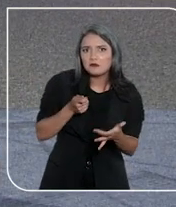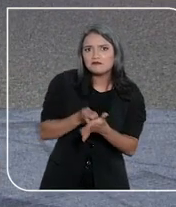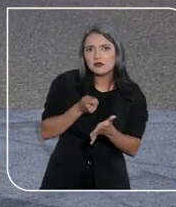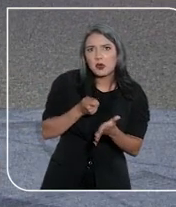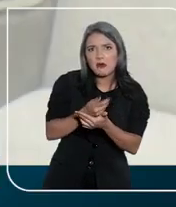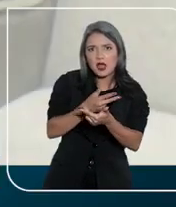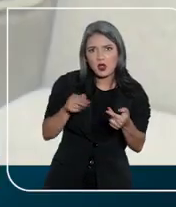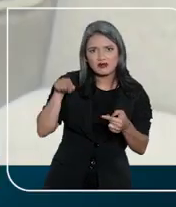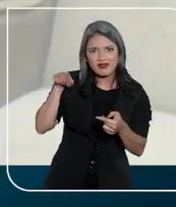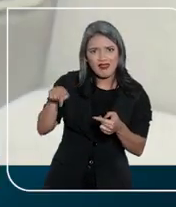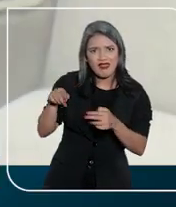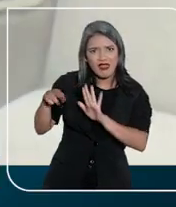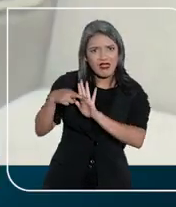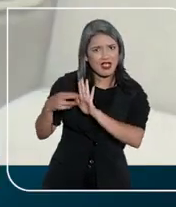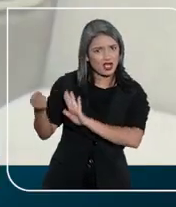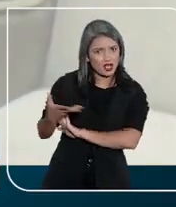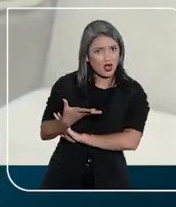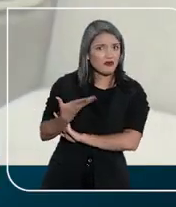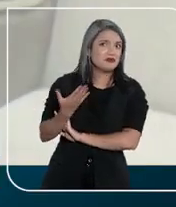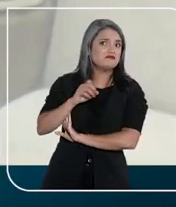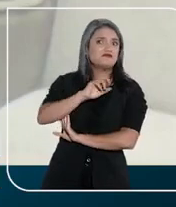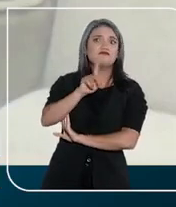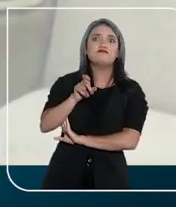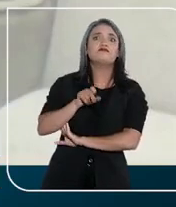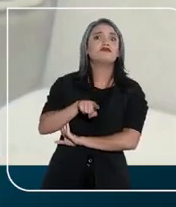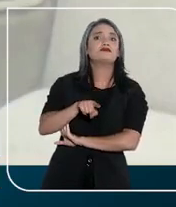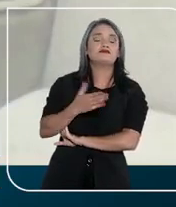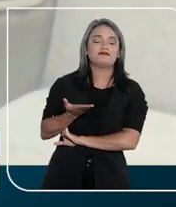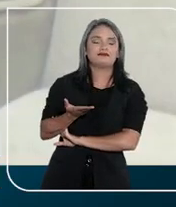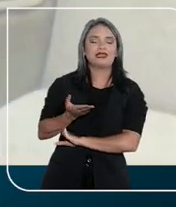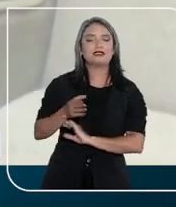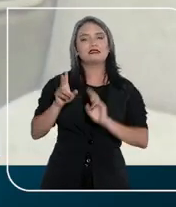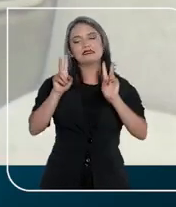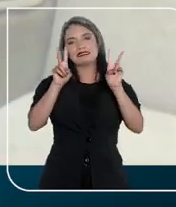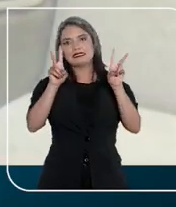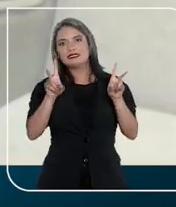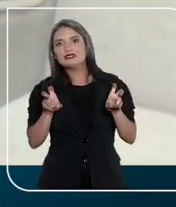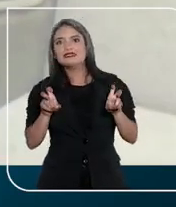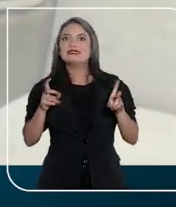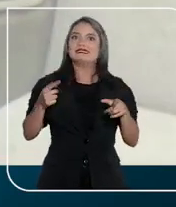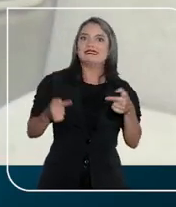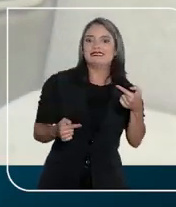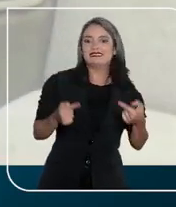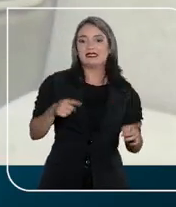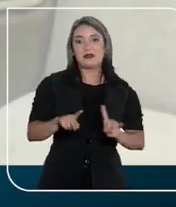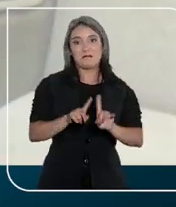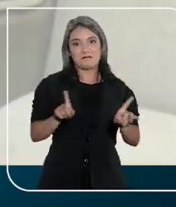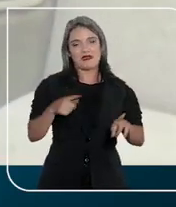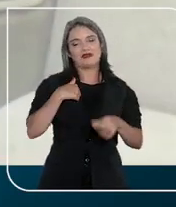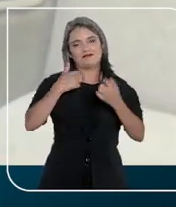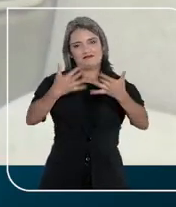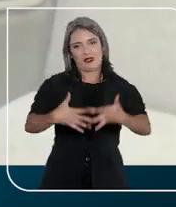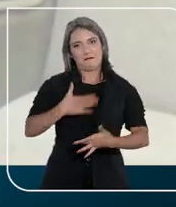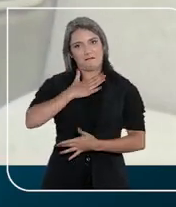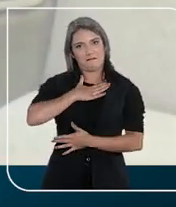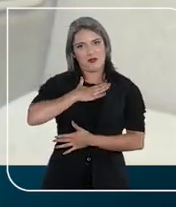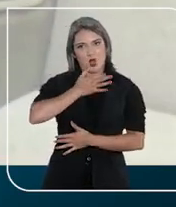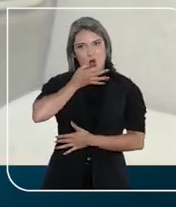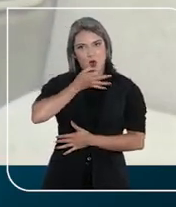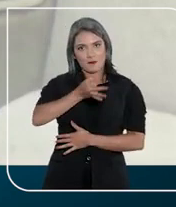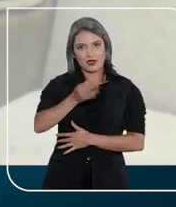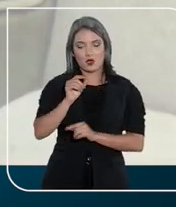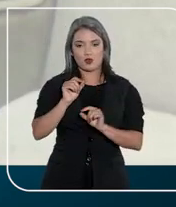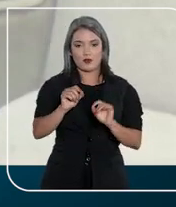sobrevier? É um tema bastante polêmico, mas vou manifestar minha opinião. Quando o